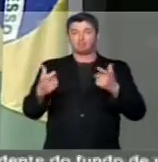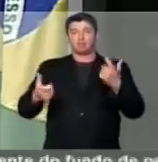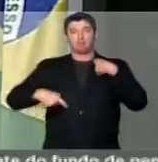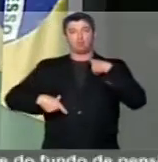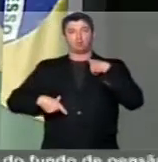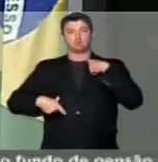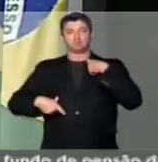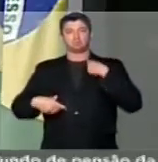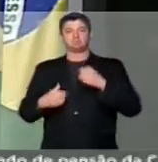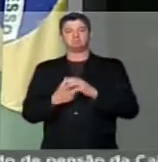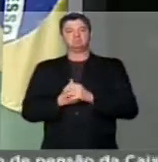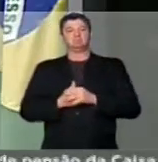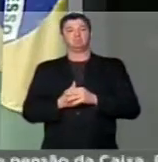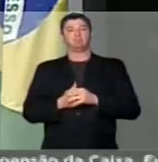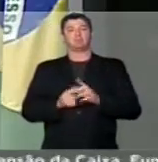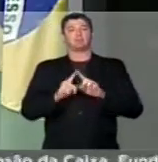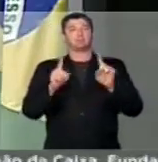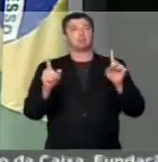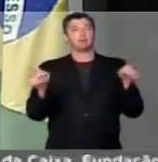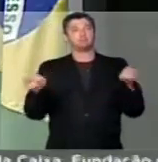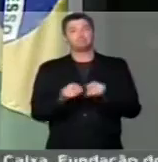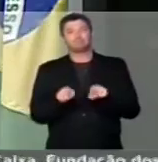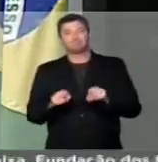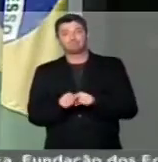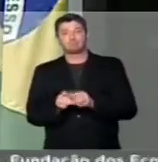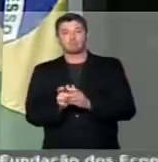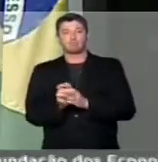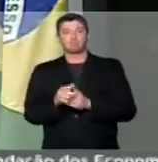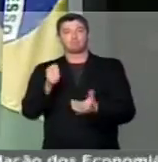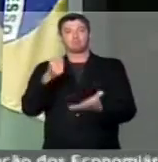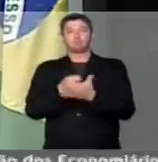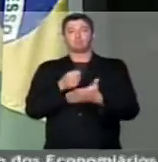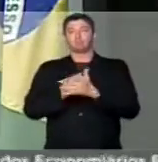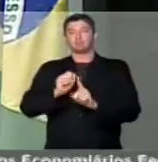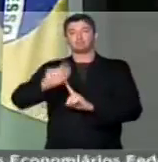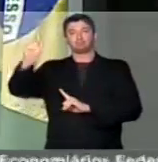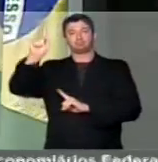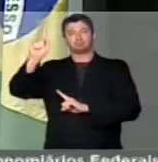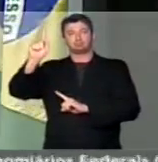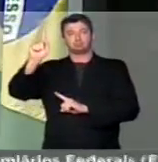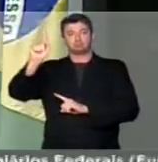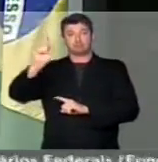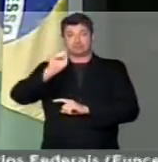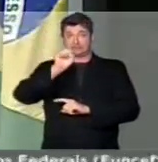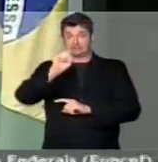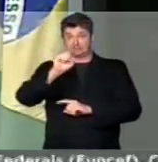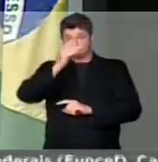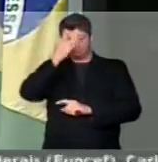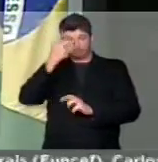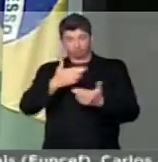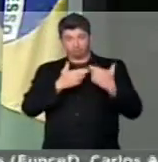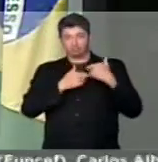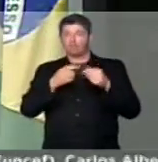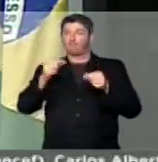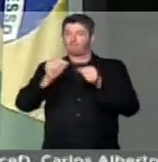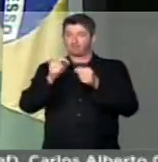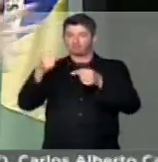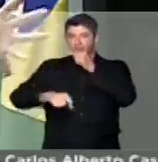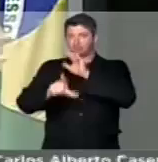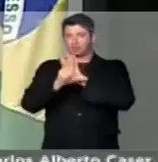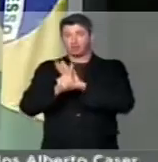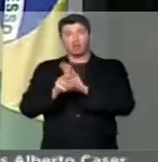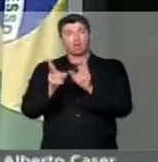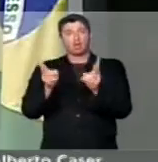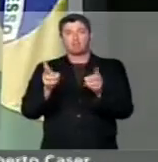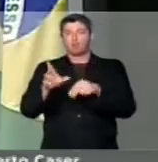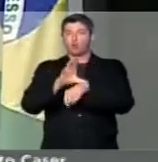posse, mas é aquela que exige a saída quando o mandatário comete crime. É a